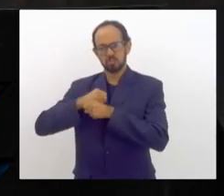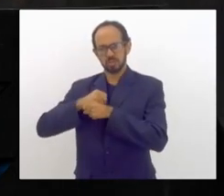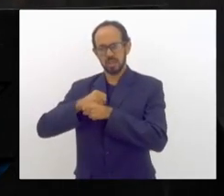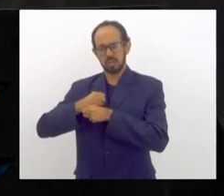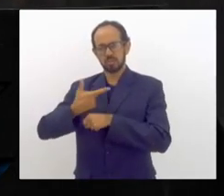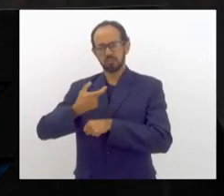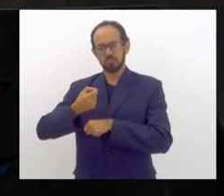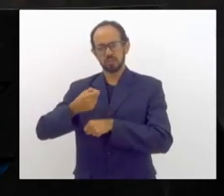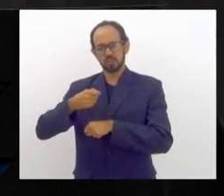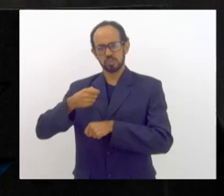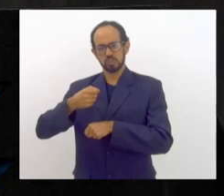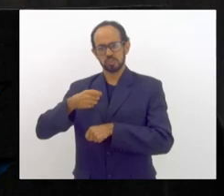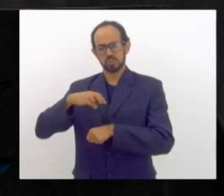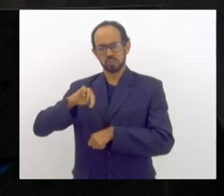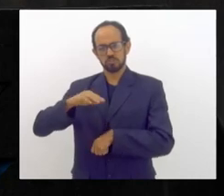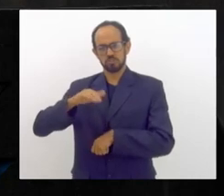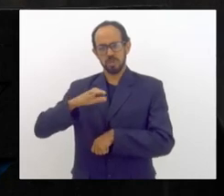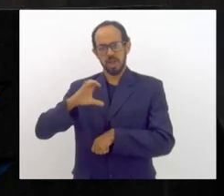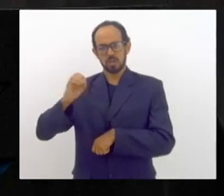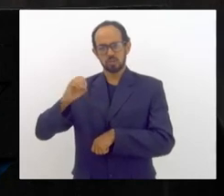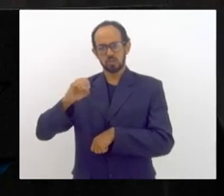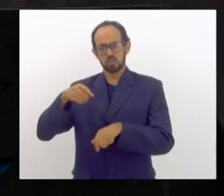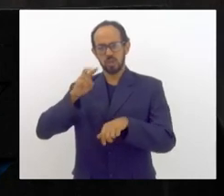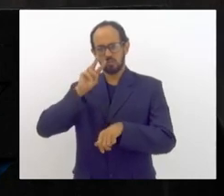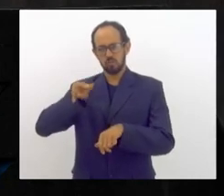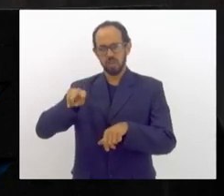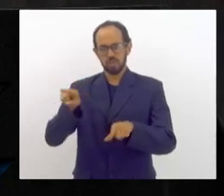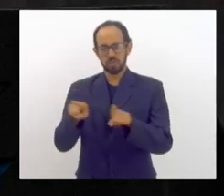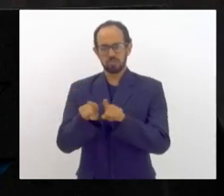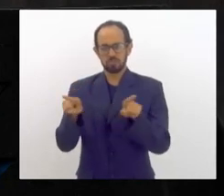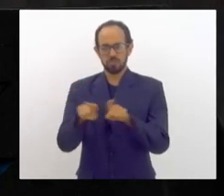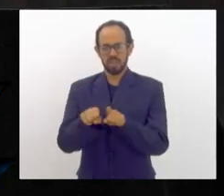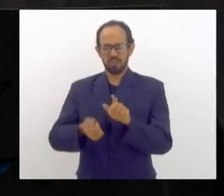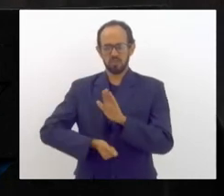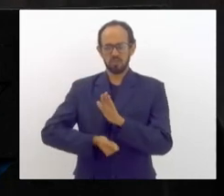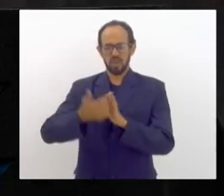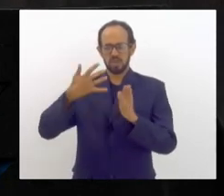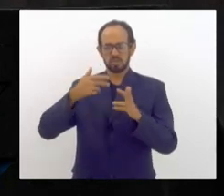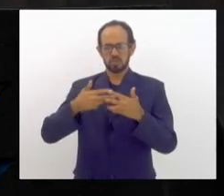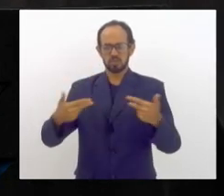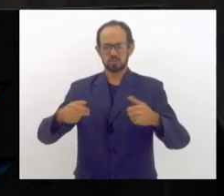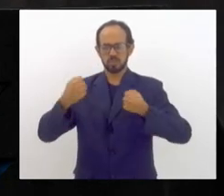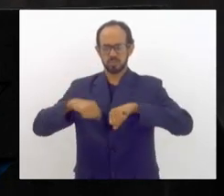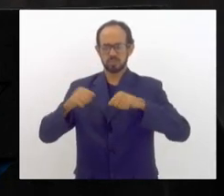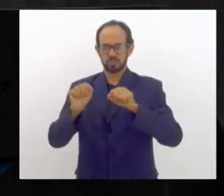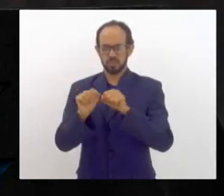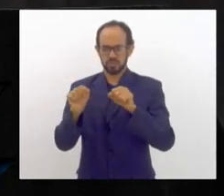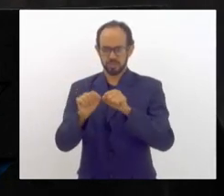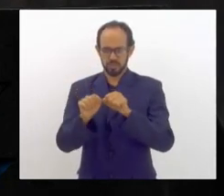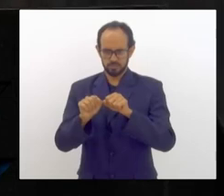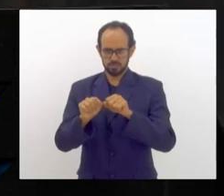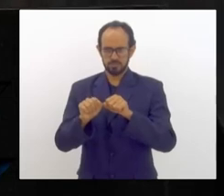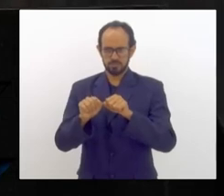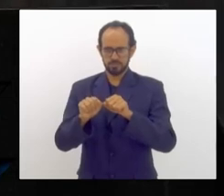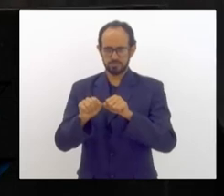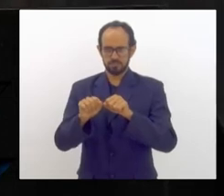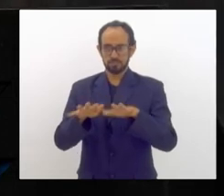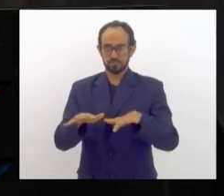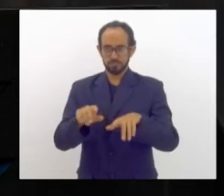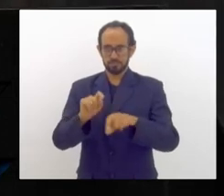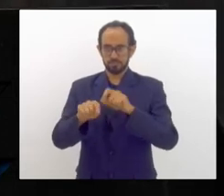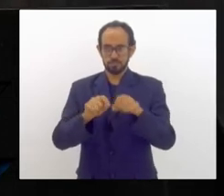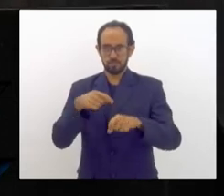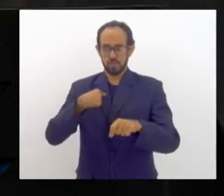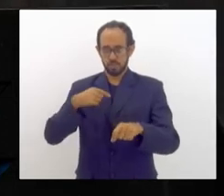março, e olharmos também que muita coisa ainda precisa ser feita. Mas como nascido